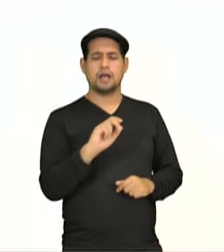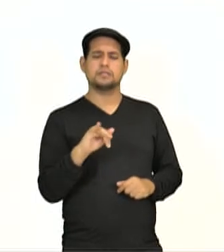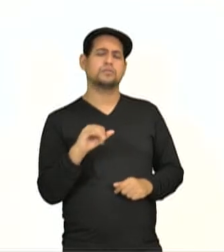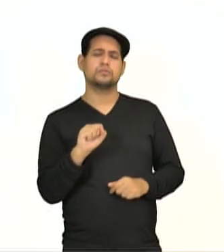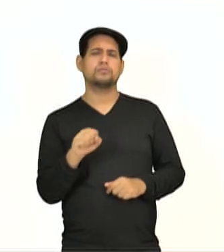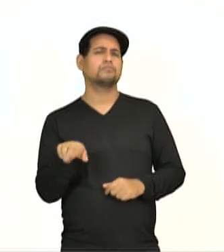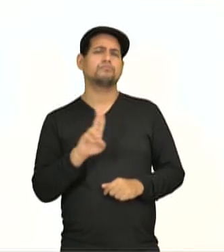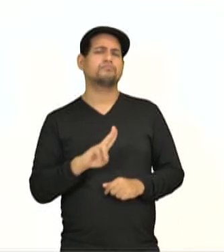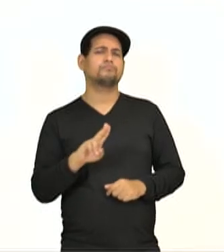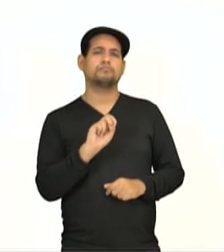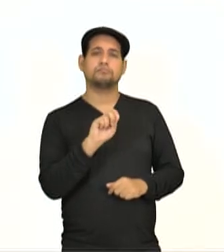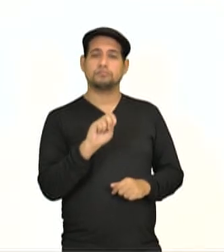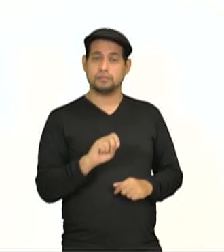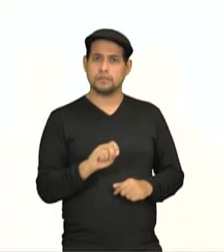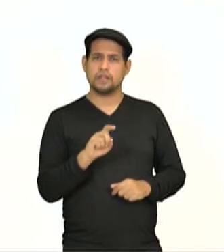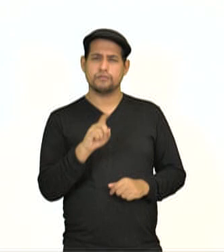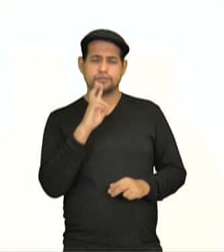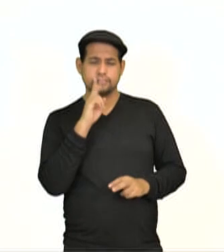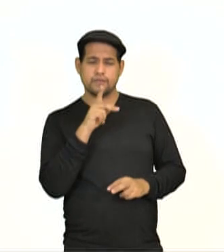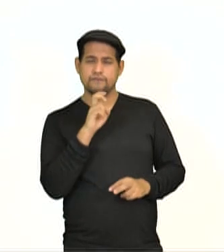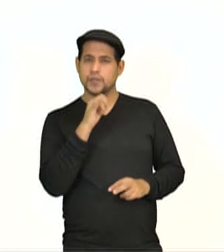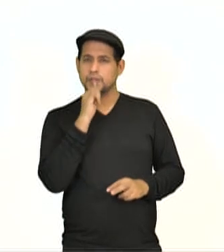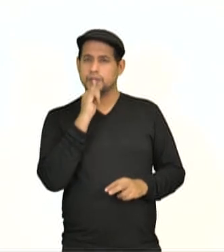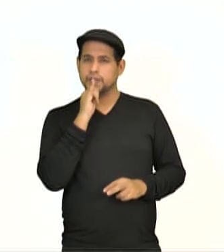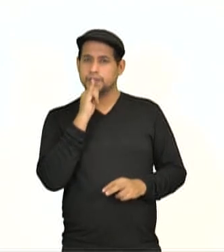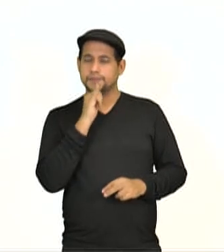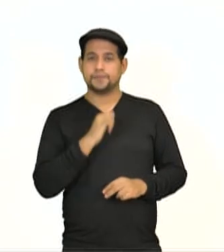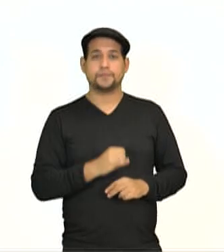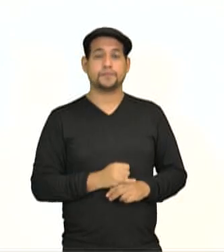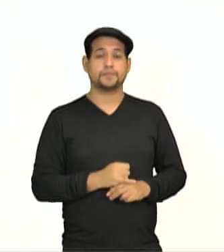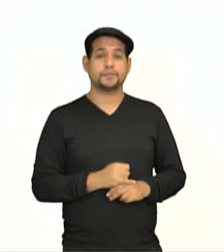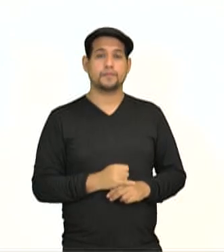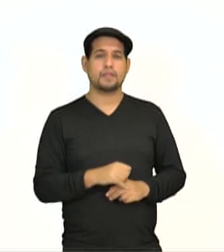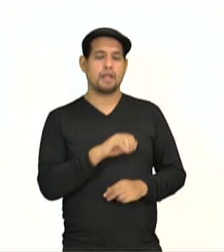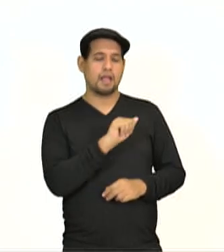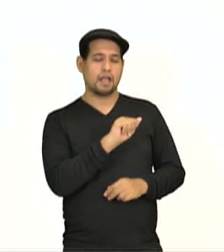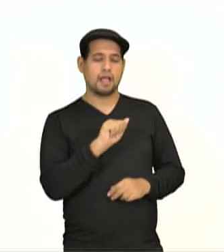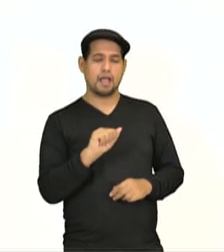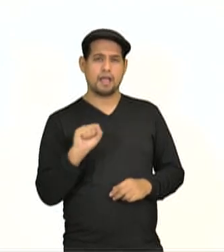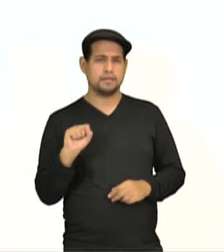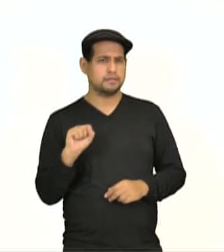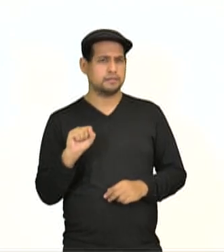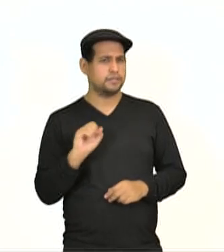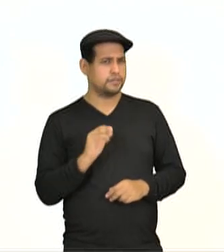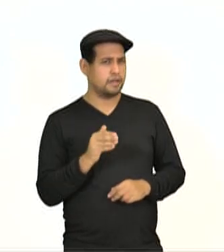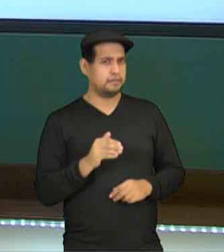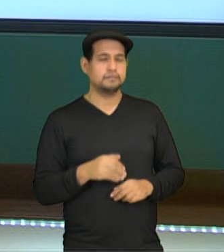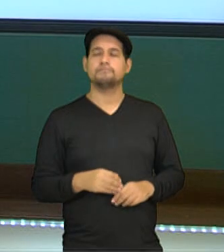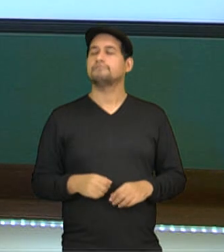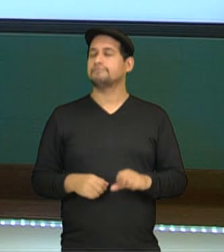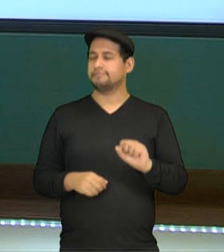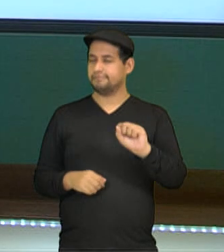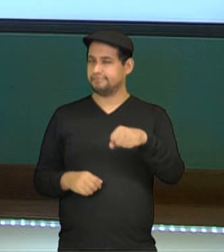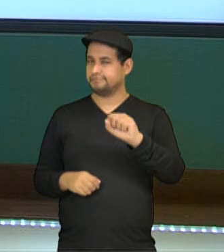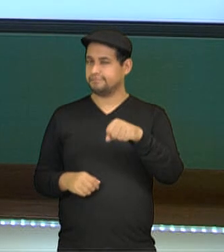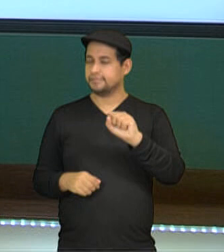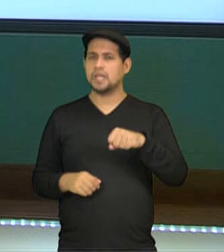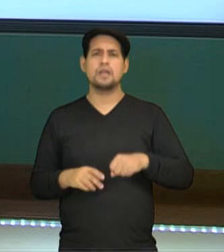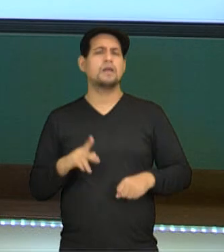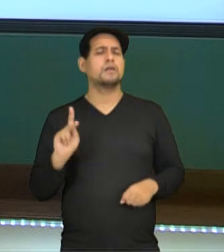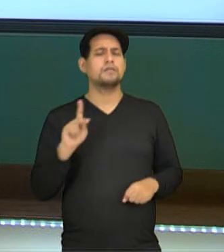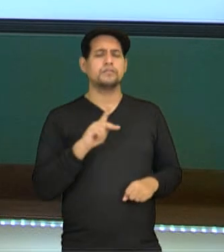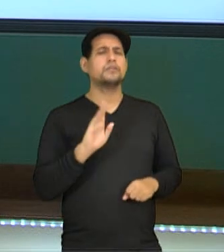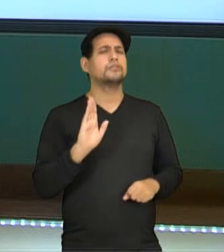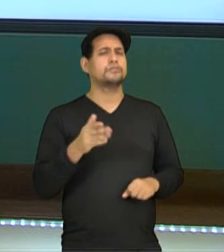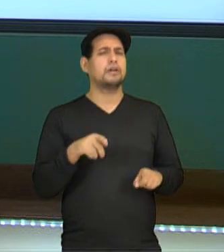dessas substâncias? Você já ouviu falar em AAS? Já, professor? Olha, professor,